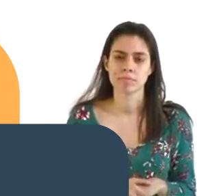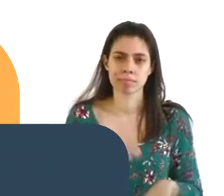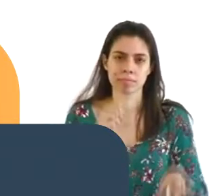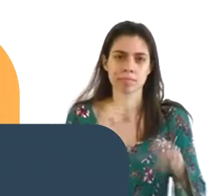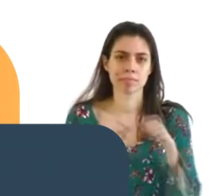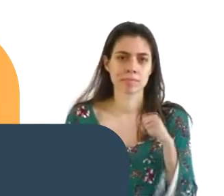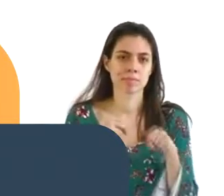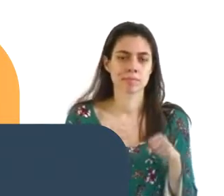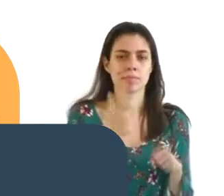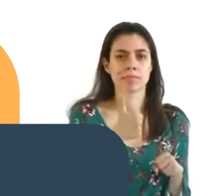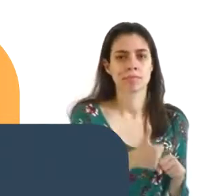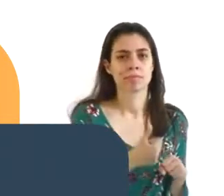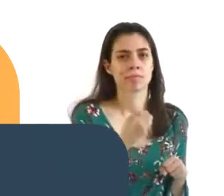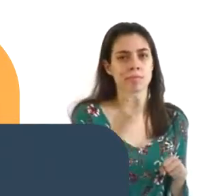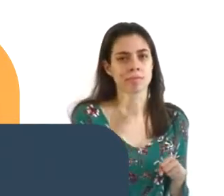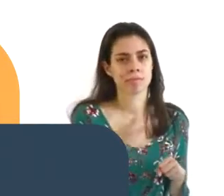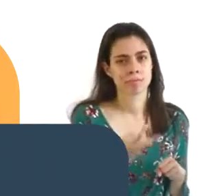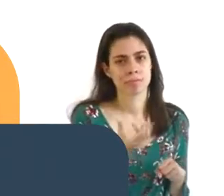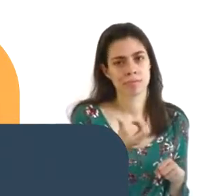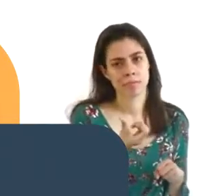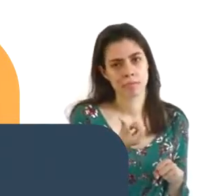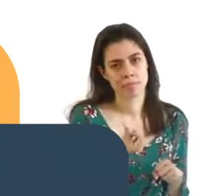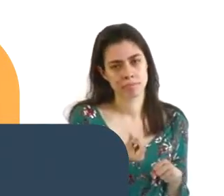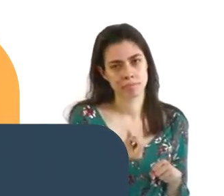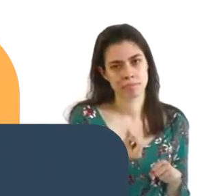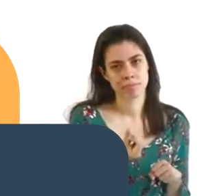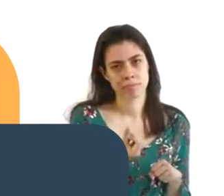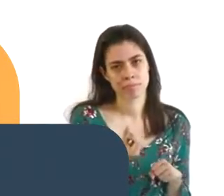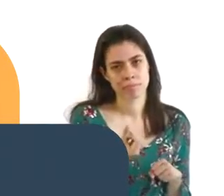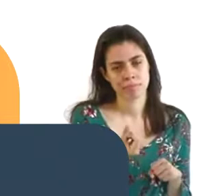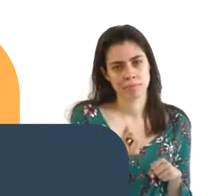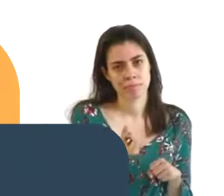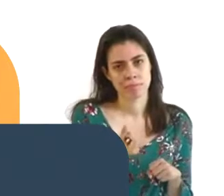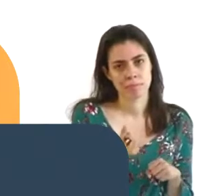Salmo de número 136.